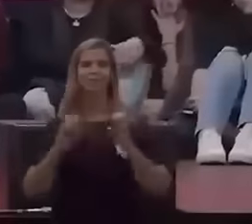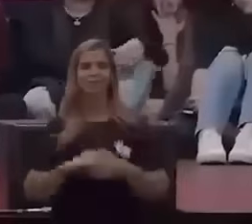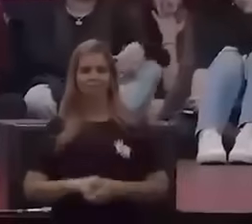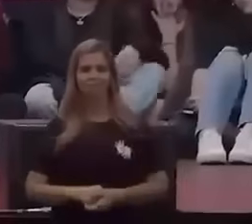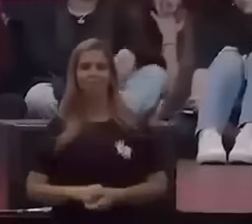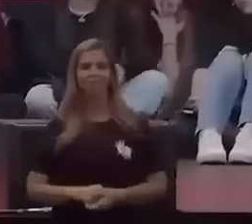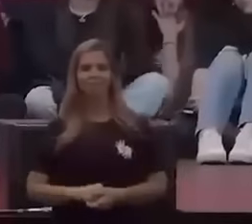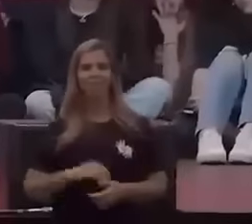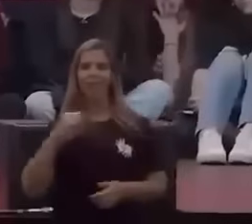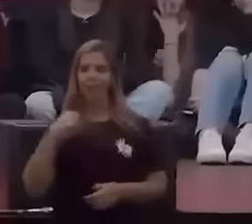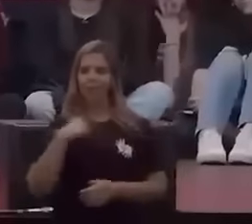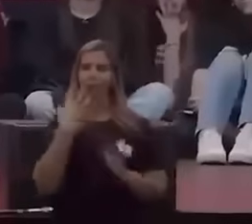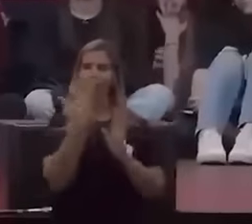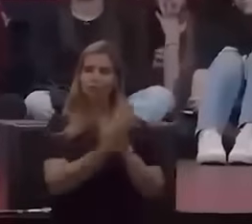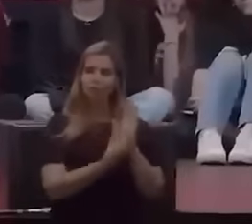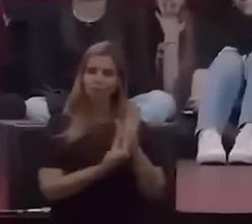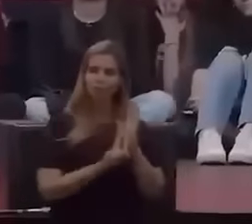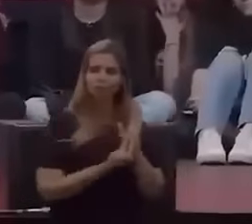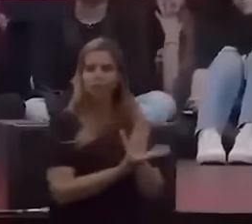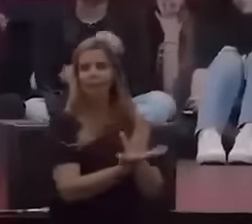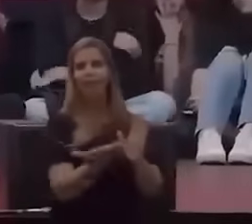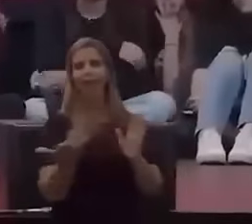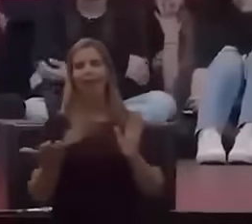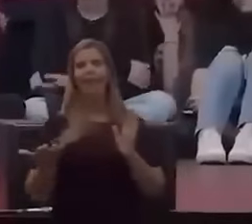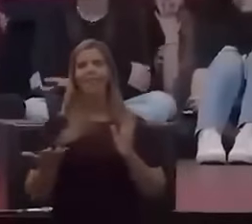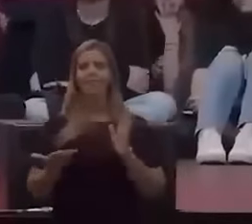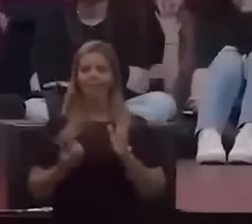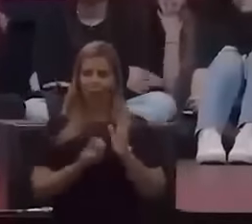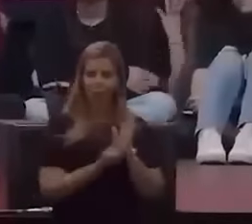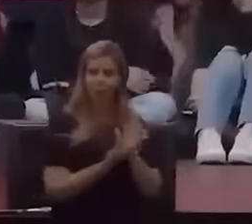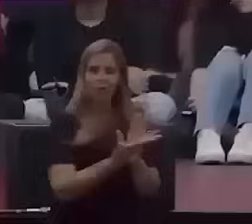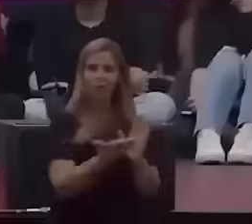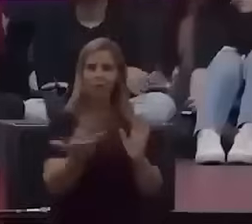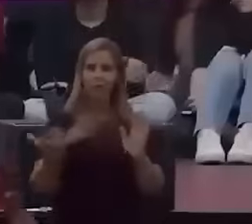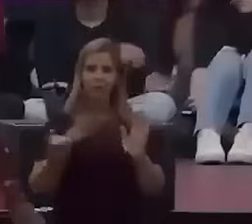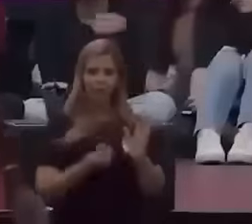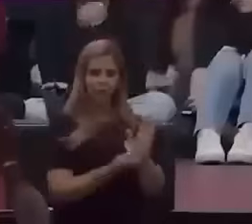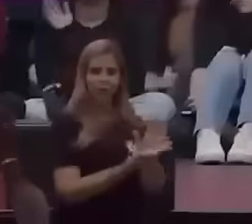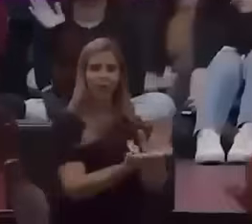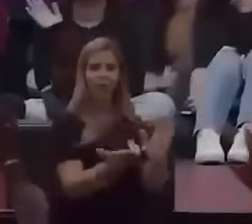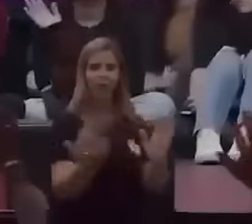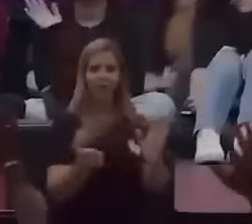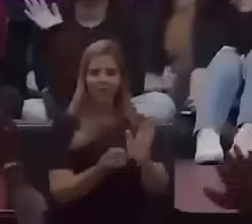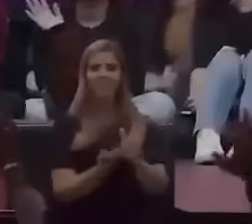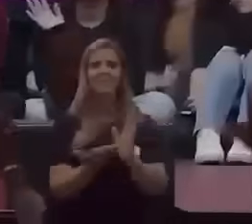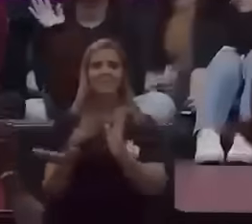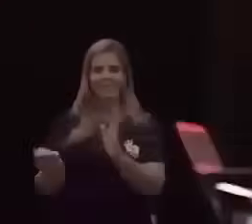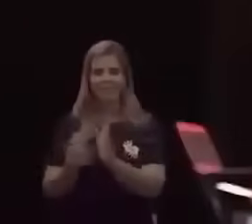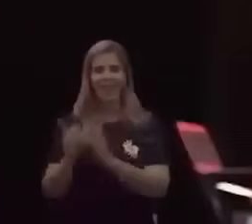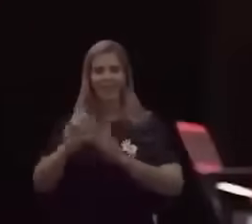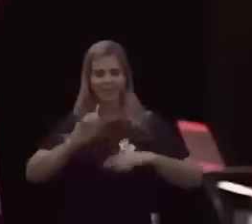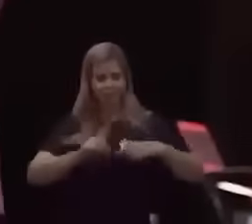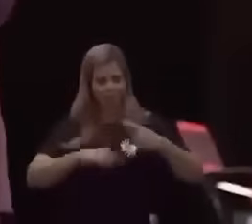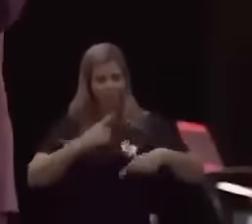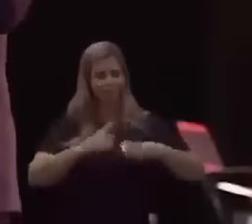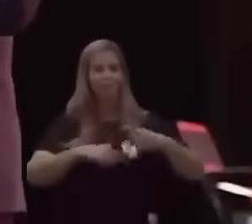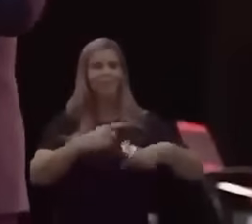A voz do Evangelho vai continuar ecoando e ressoando pelo desdobrar das gerações.